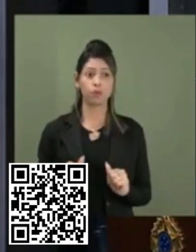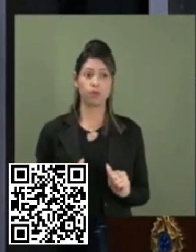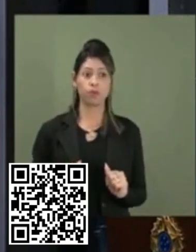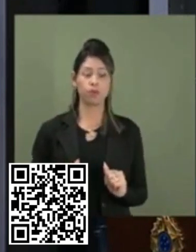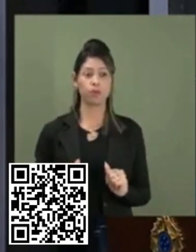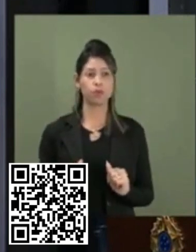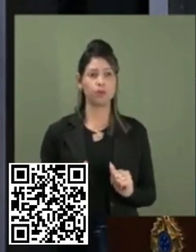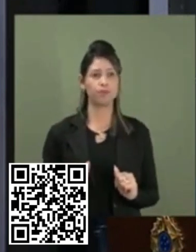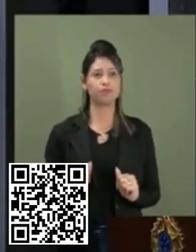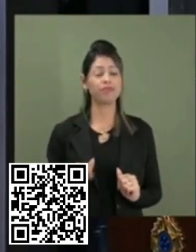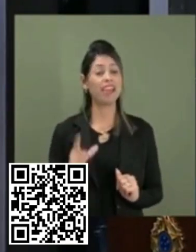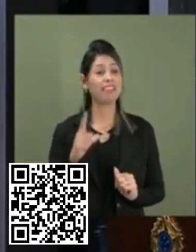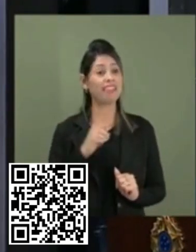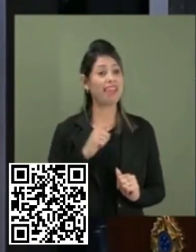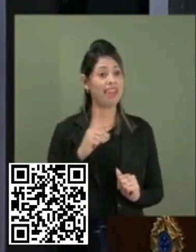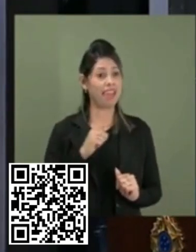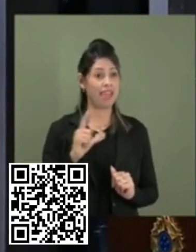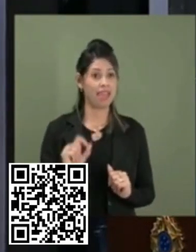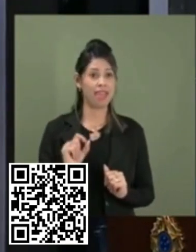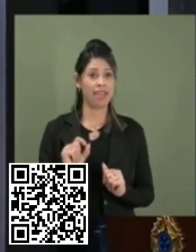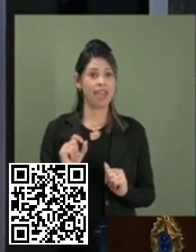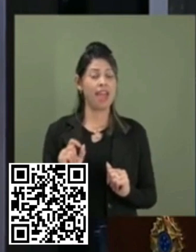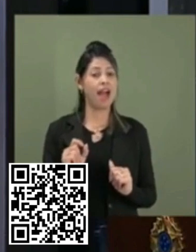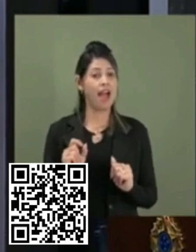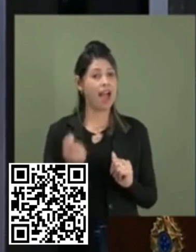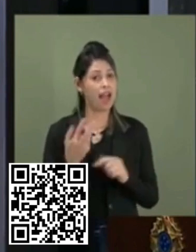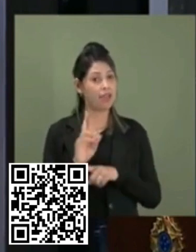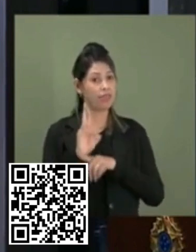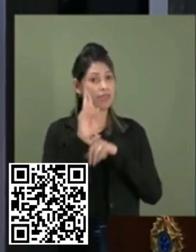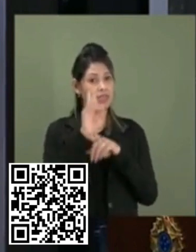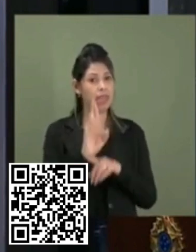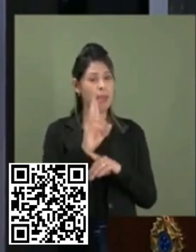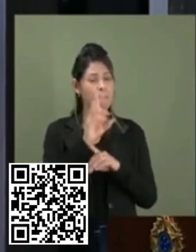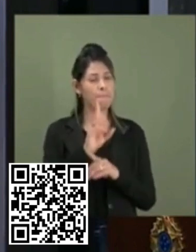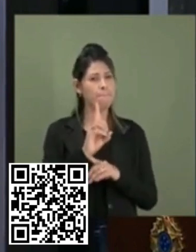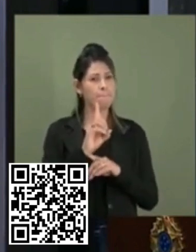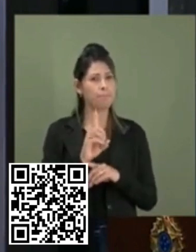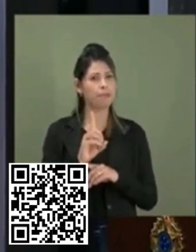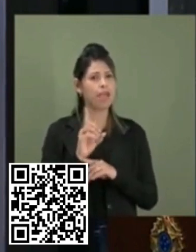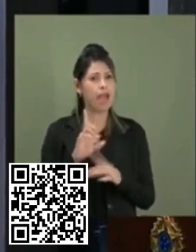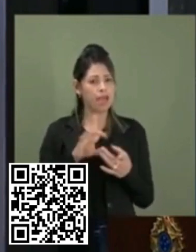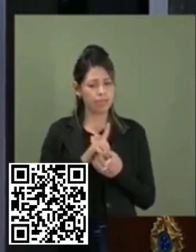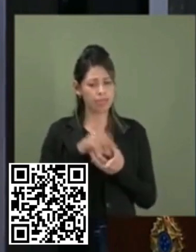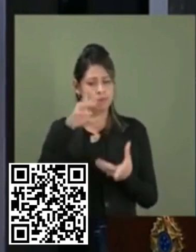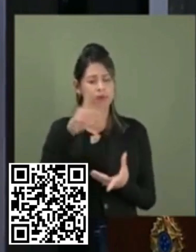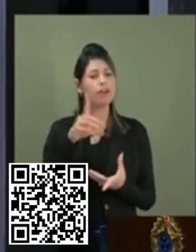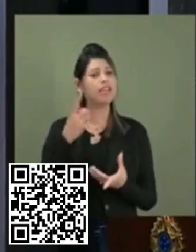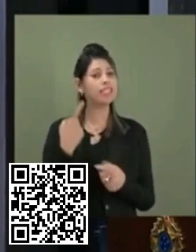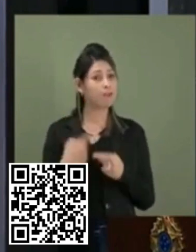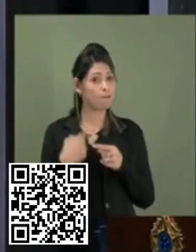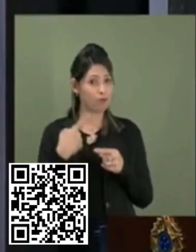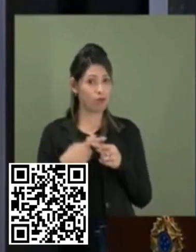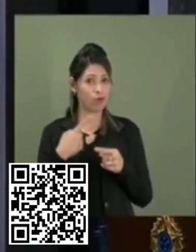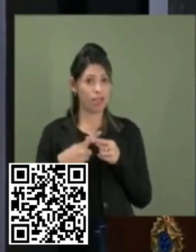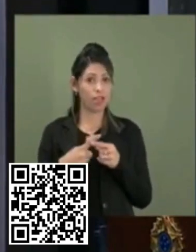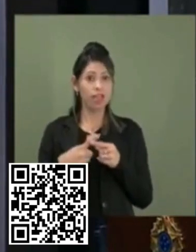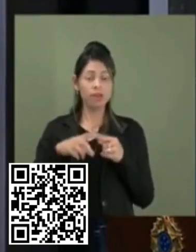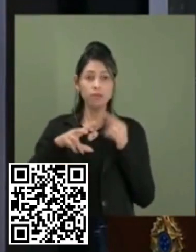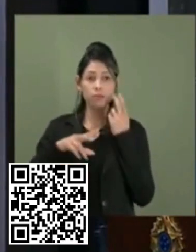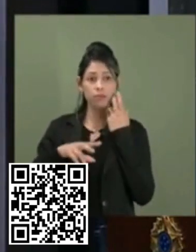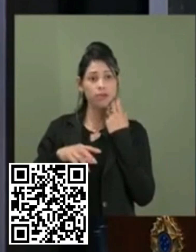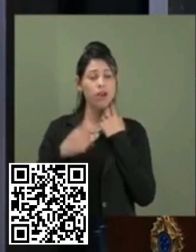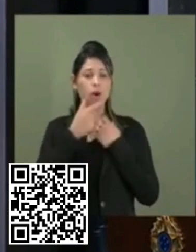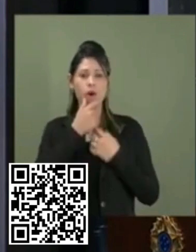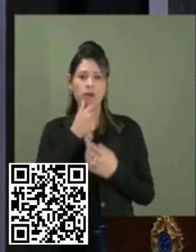constitui a democracia representativa que os ingleses formaram, quer dizer, desenvolveram